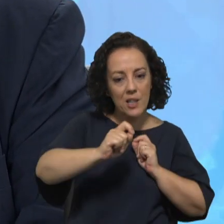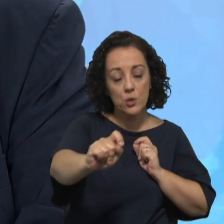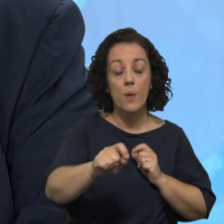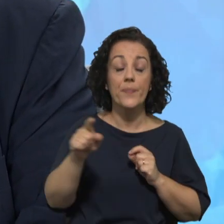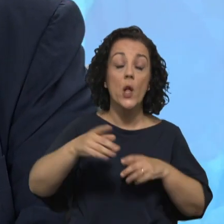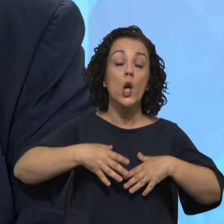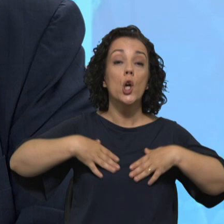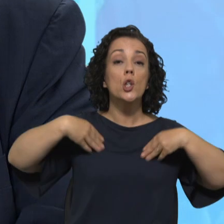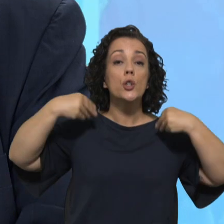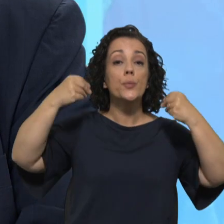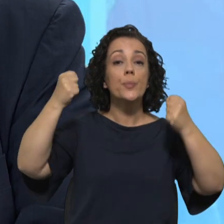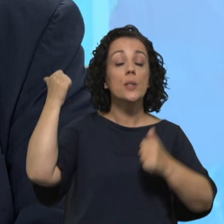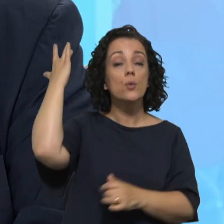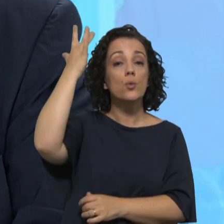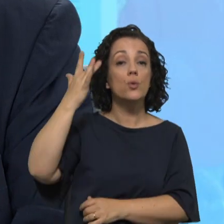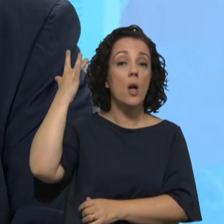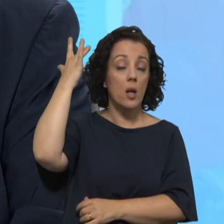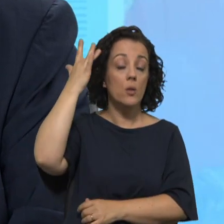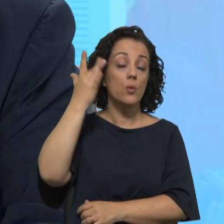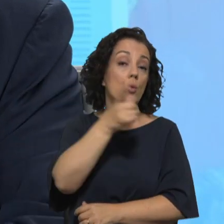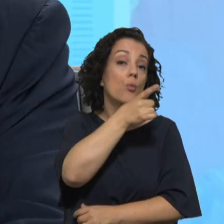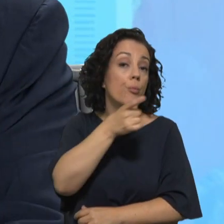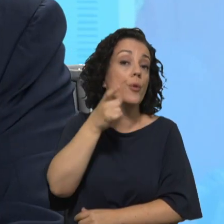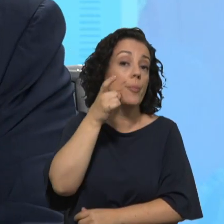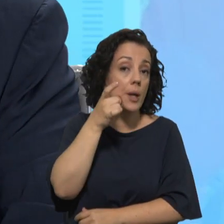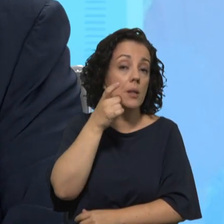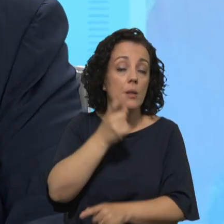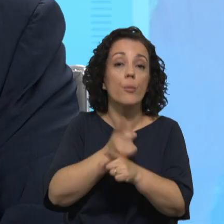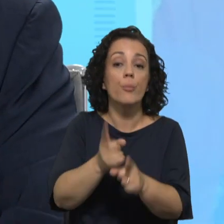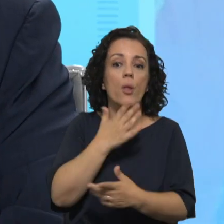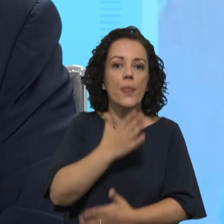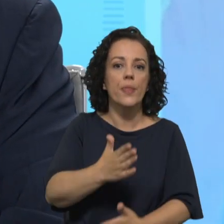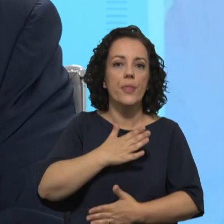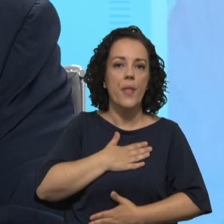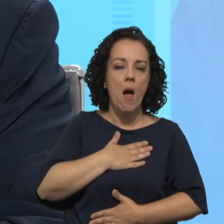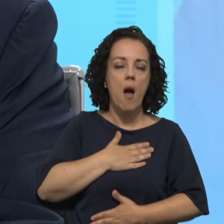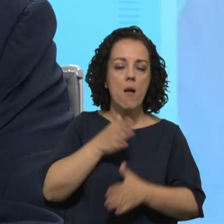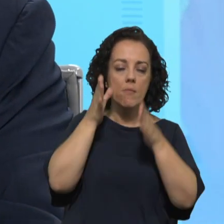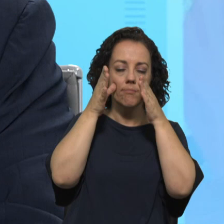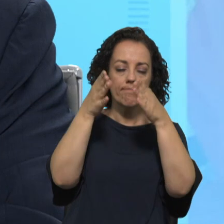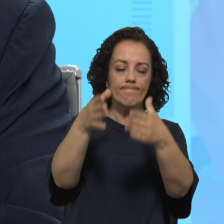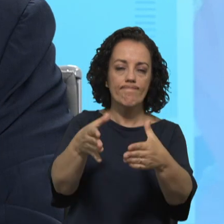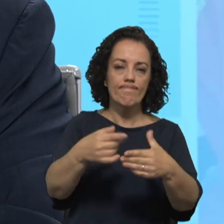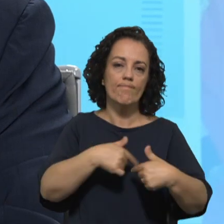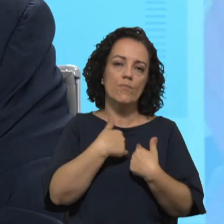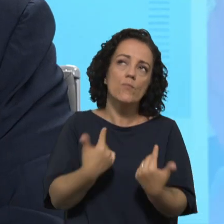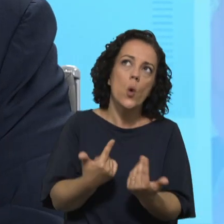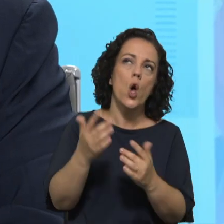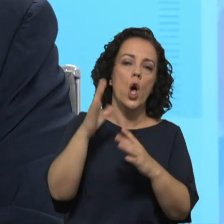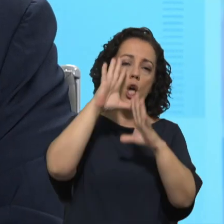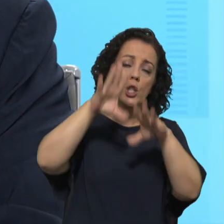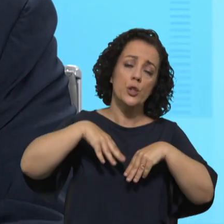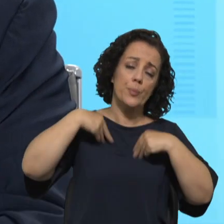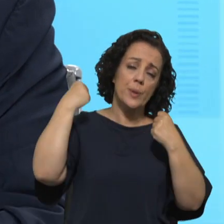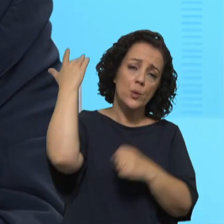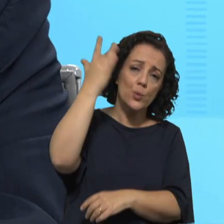Santo é, de facto, algo de fundamental, porque nos centra no coração da Páscoa. O Espírito Santo é o Espírito do ressuscitado